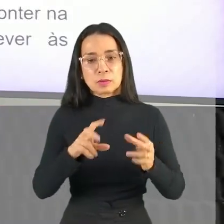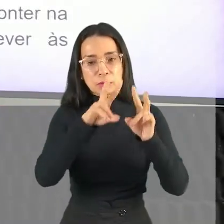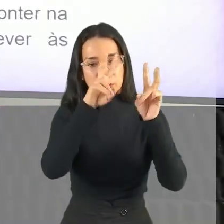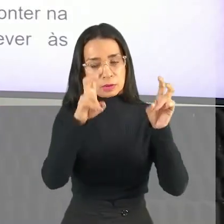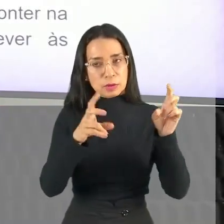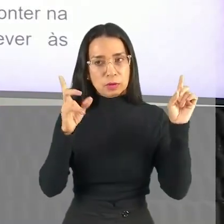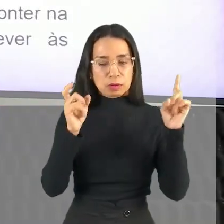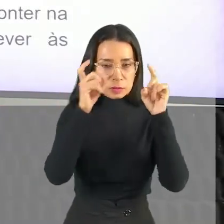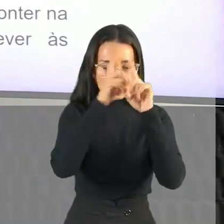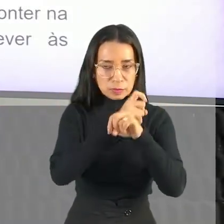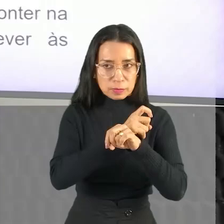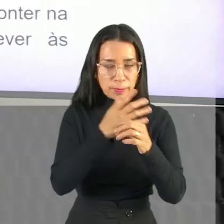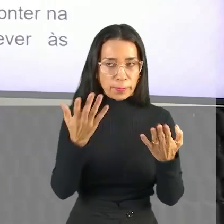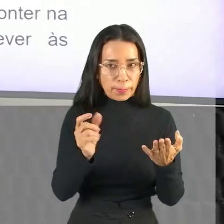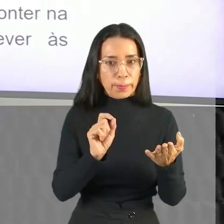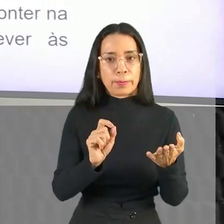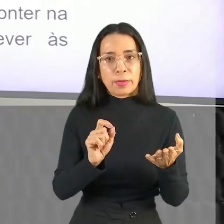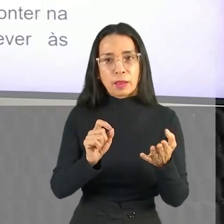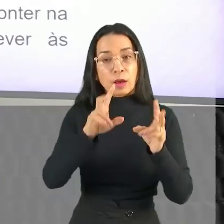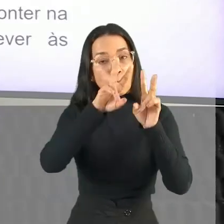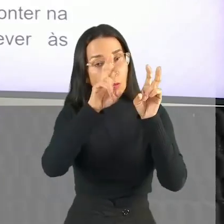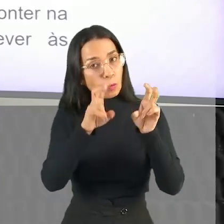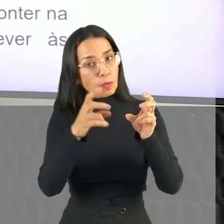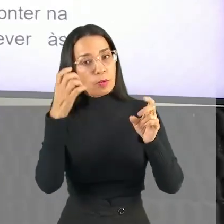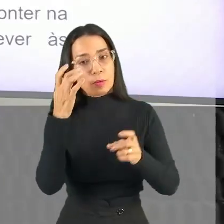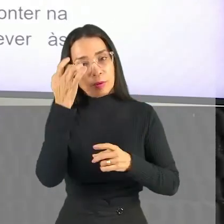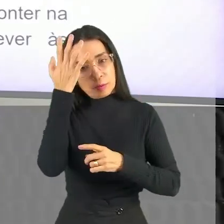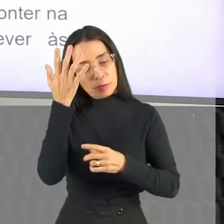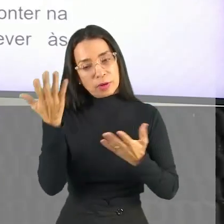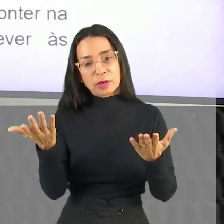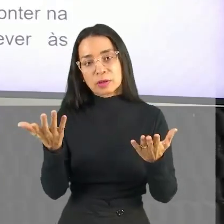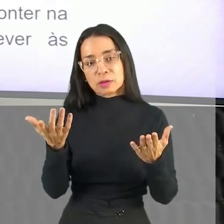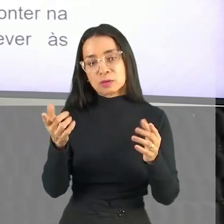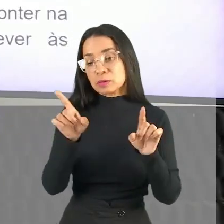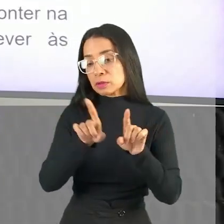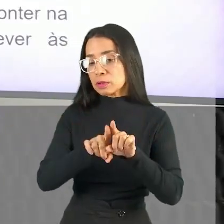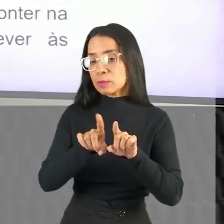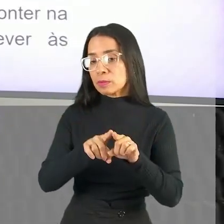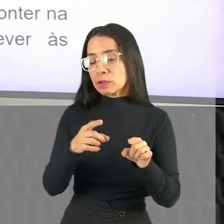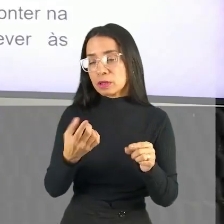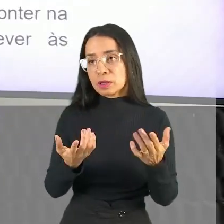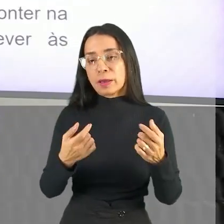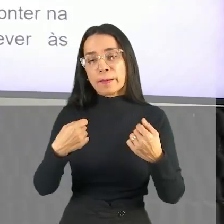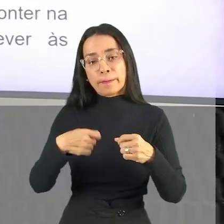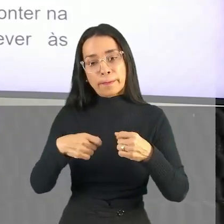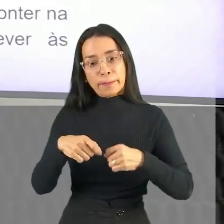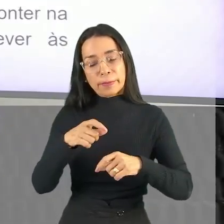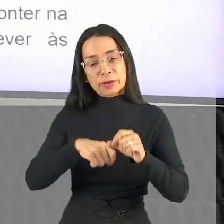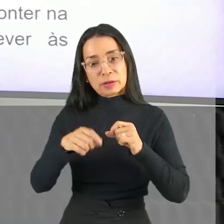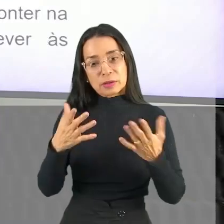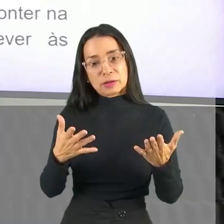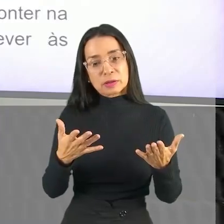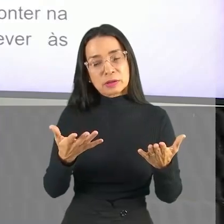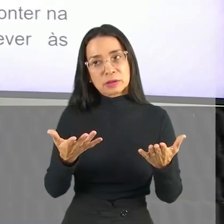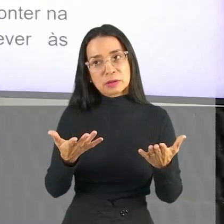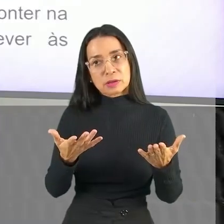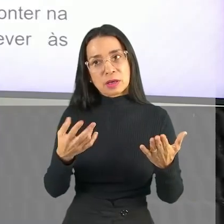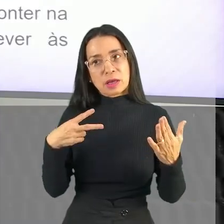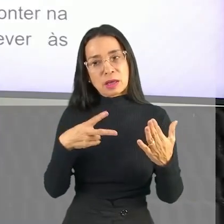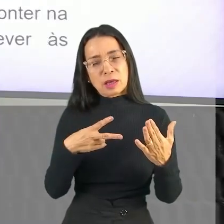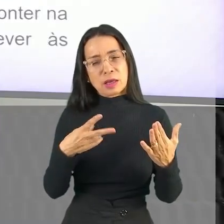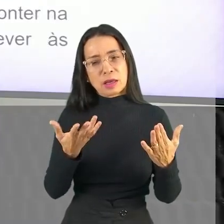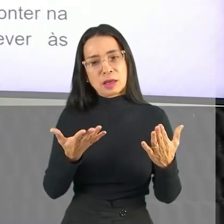difícil. Para o tema que for fácil, você também não deve desconsiderar e você também não deve se empolgar demais,